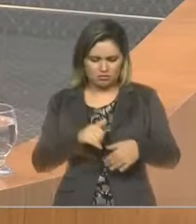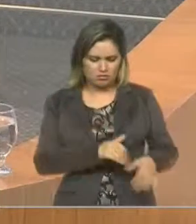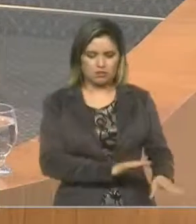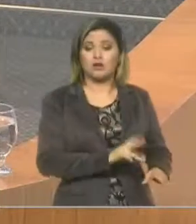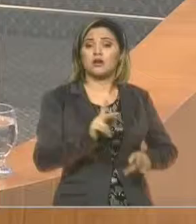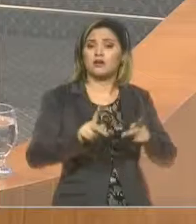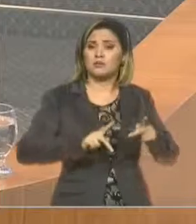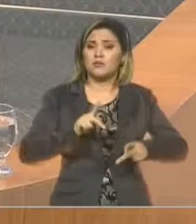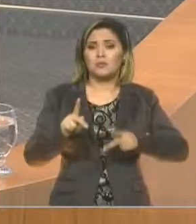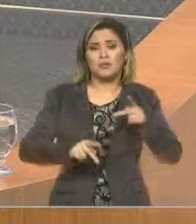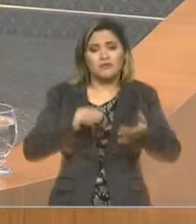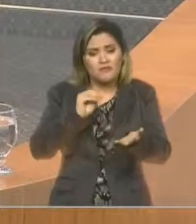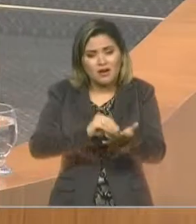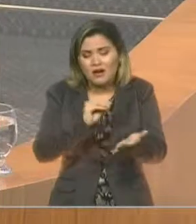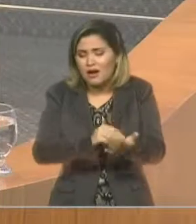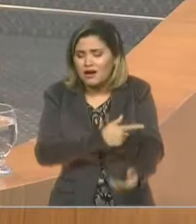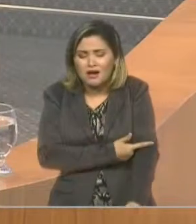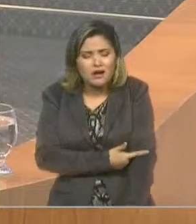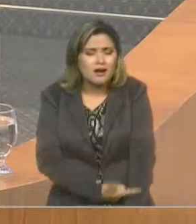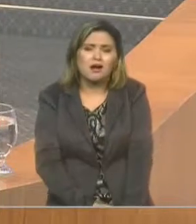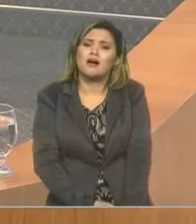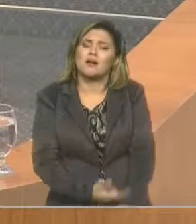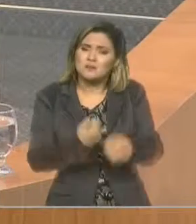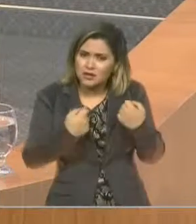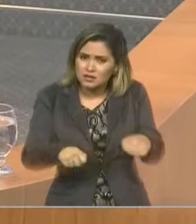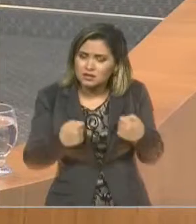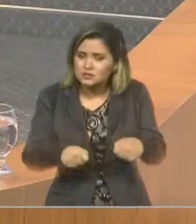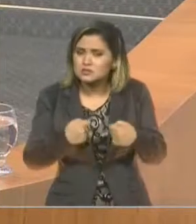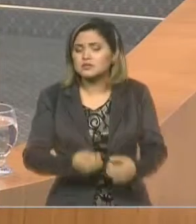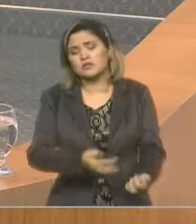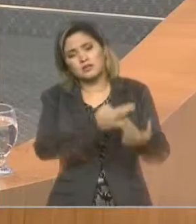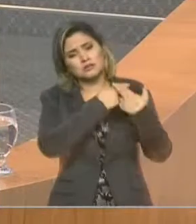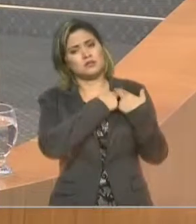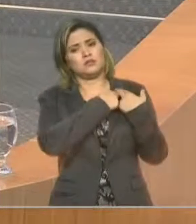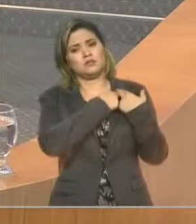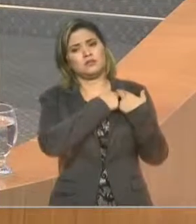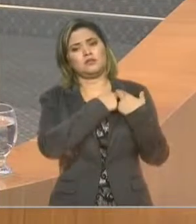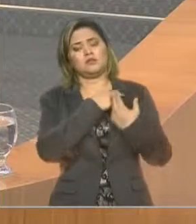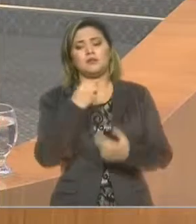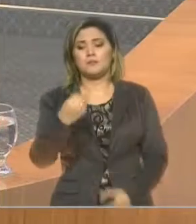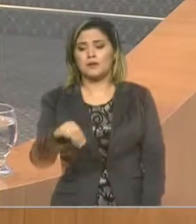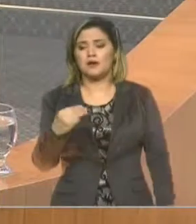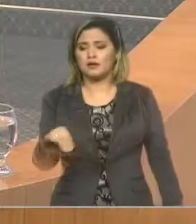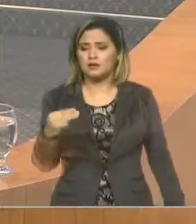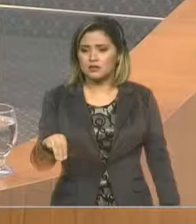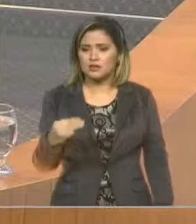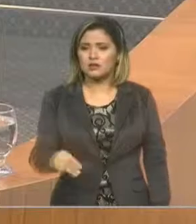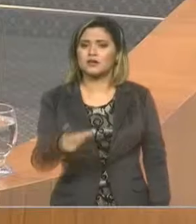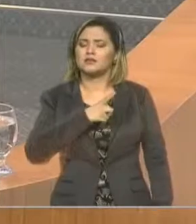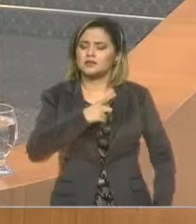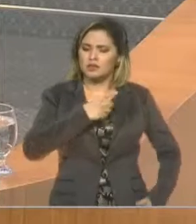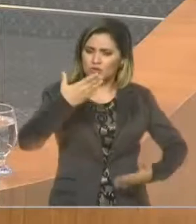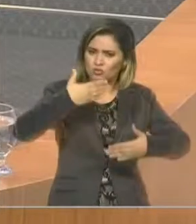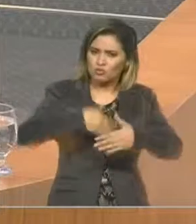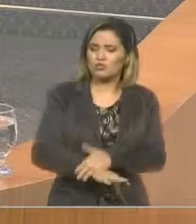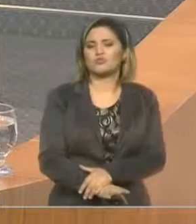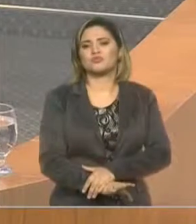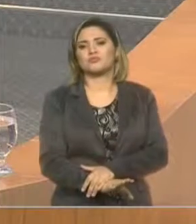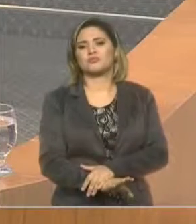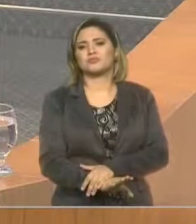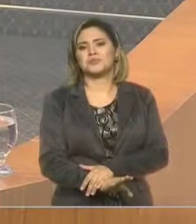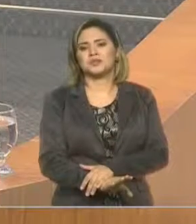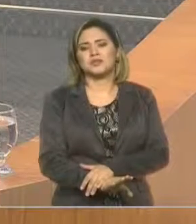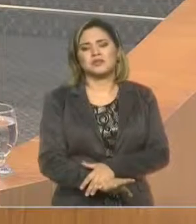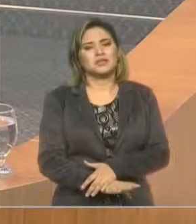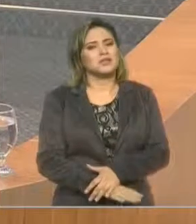população também, ela tem que assumir o seu papel nesse momento. O Maranhão tem uma tradição, senhoras e senhores, de